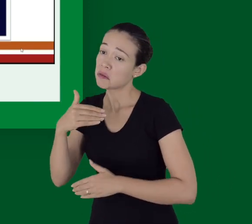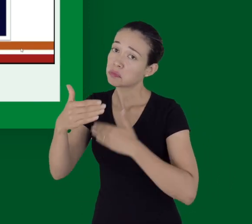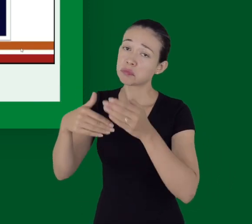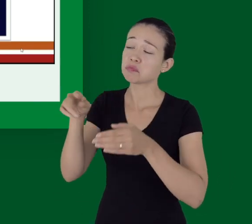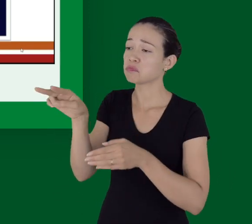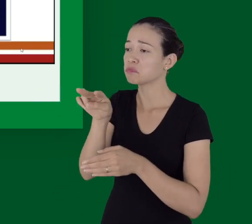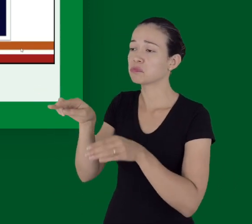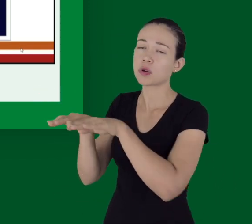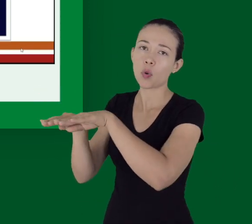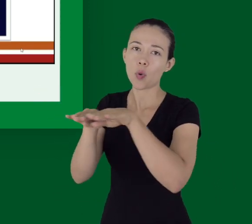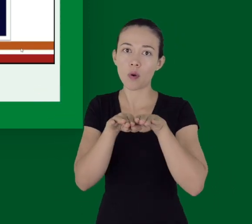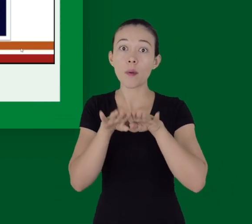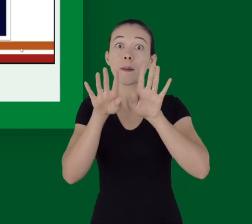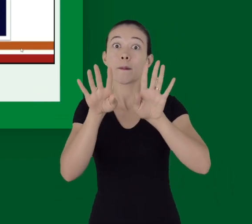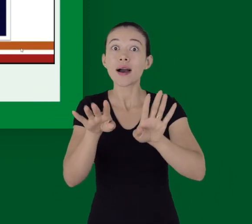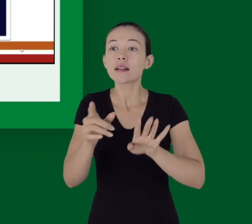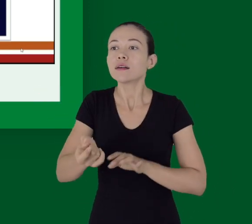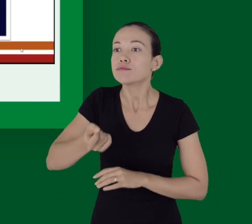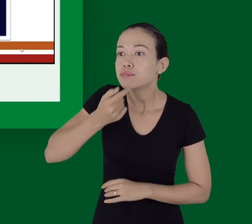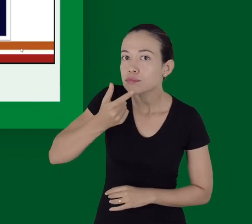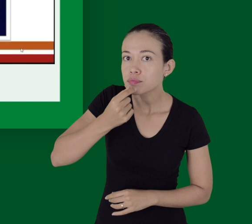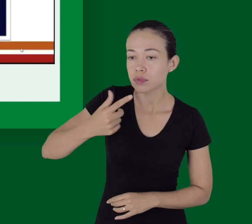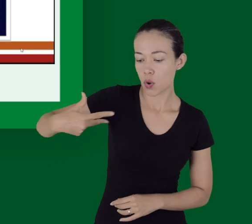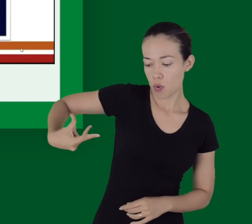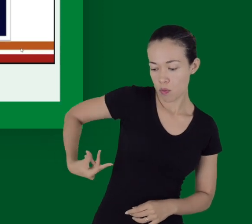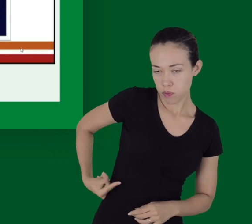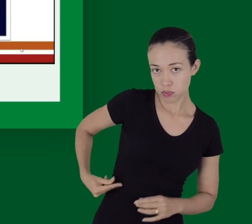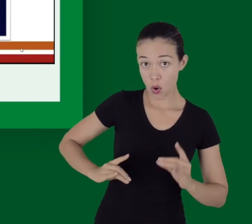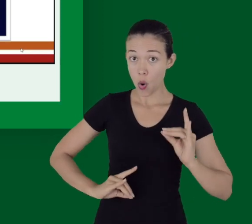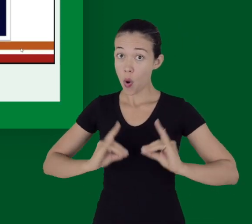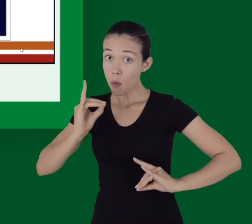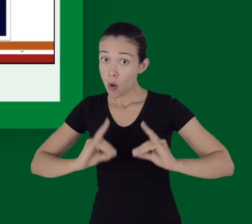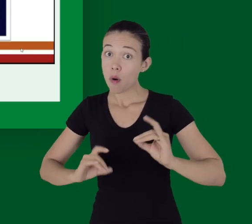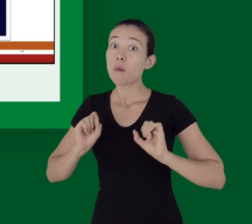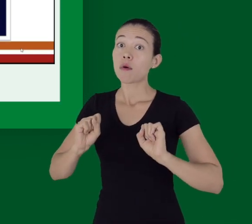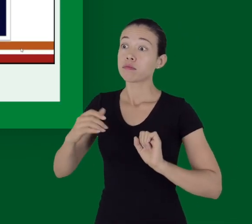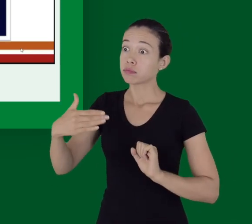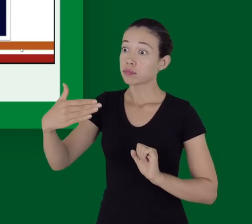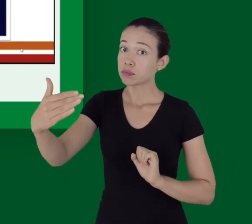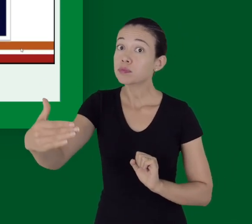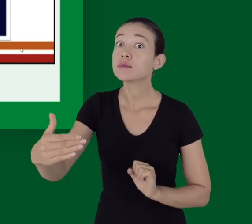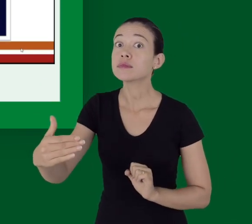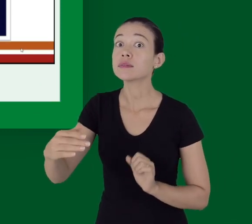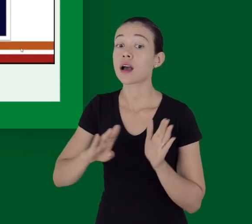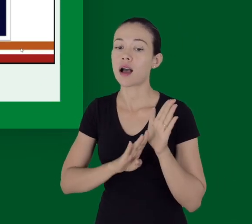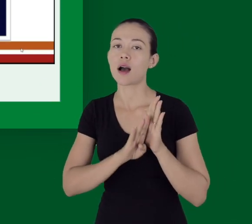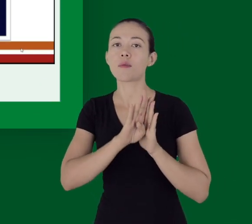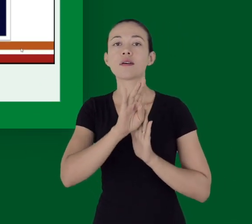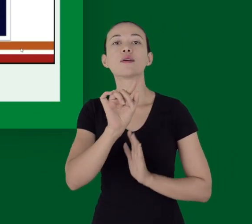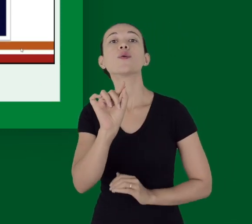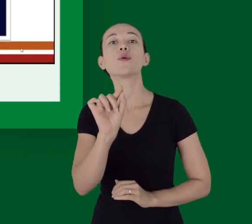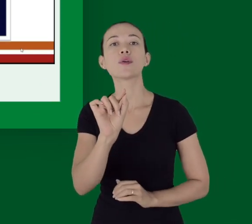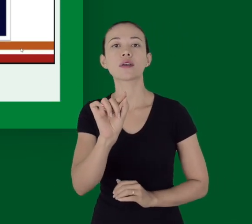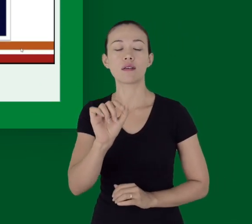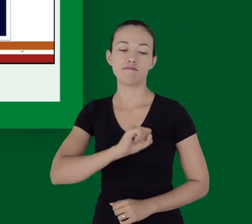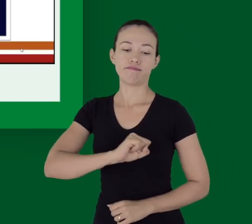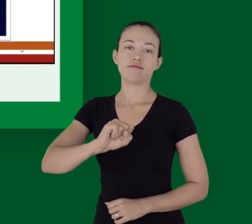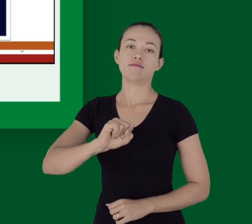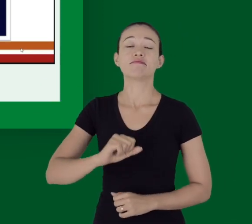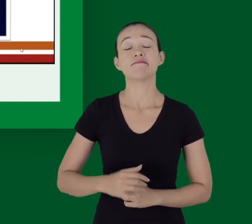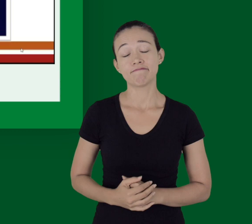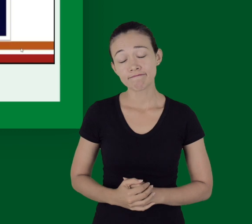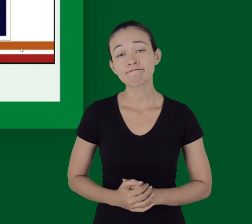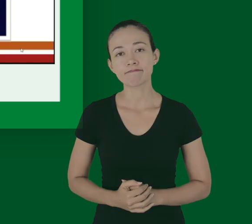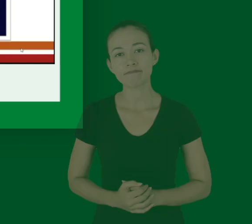o de reposição hormonal, tá? Que em alguns casos a reposição hormonal pode até aumentar o risco de infarto em pacientes que têm propensão